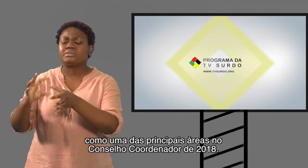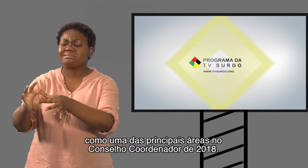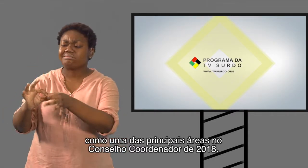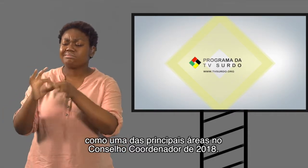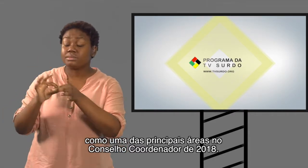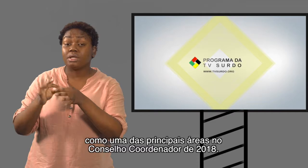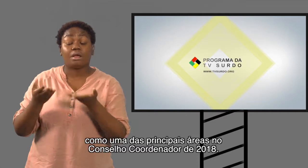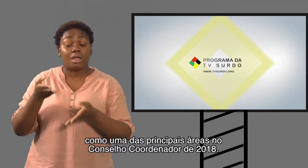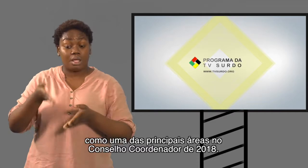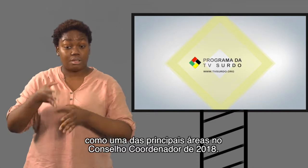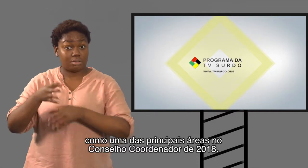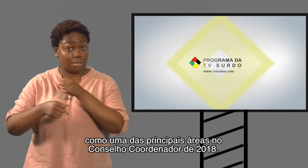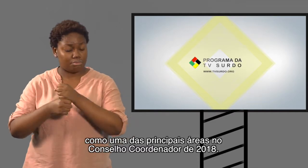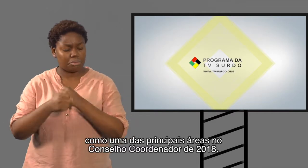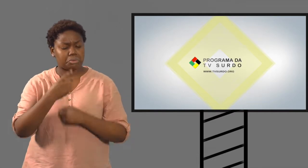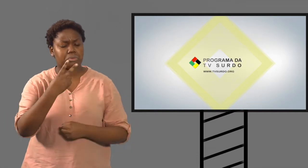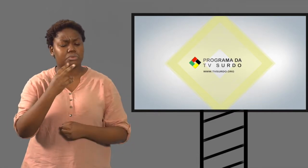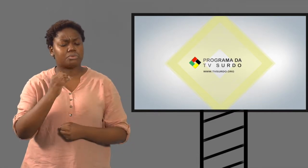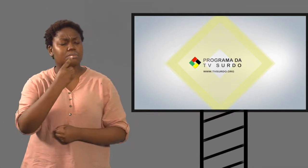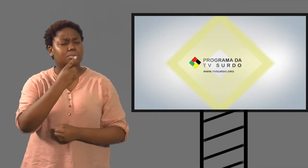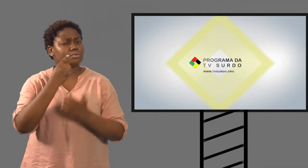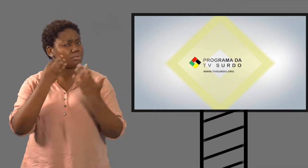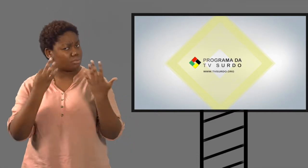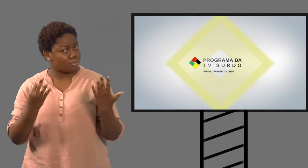Conselho Coordenador de 2018.